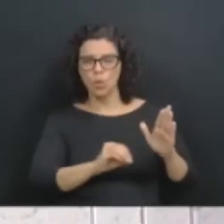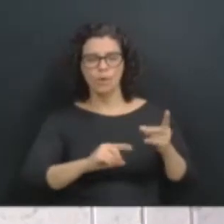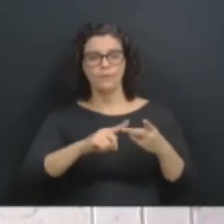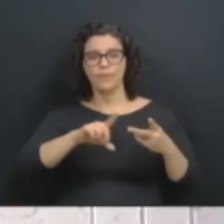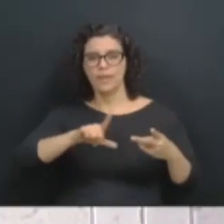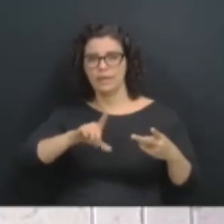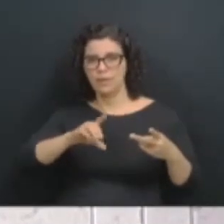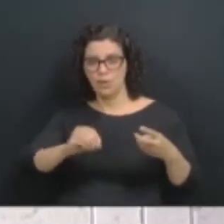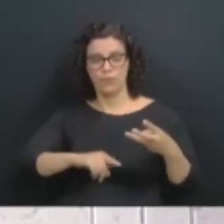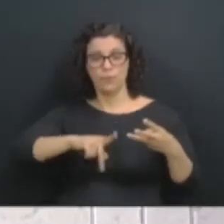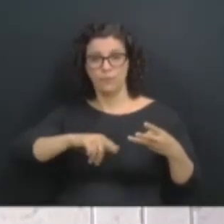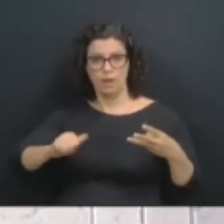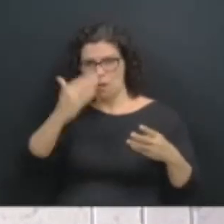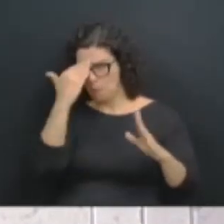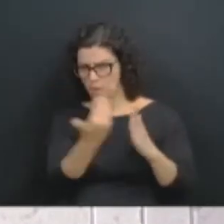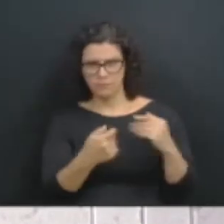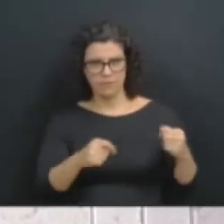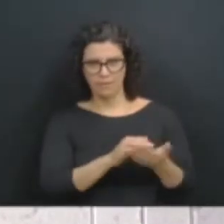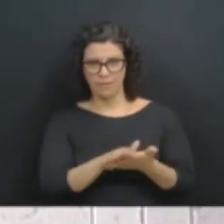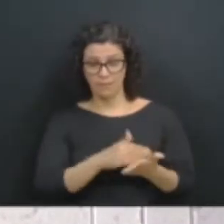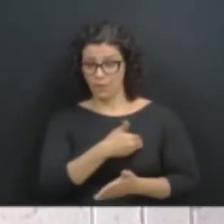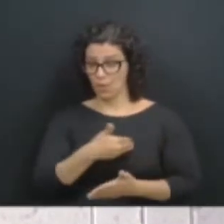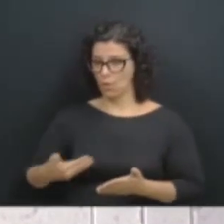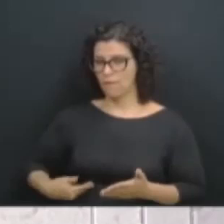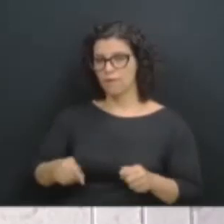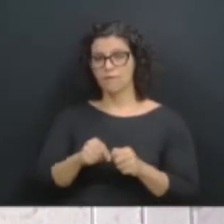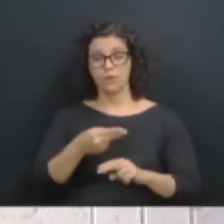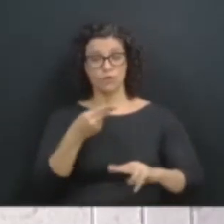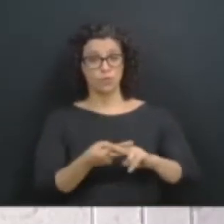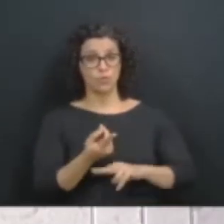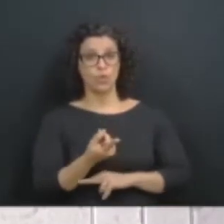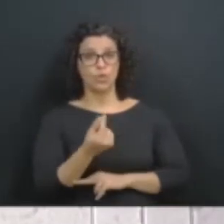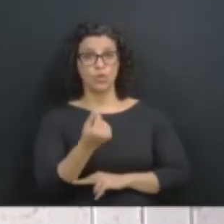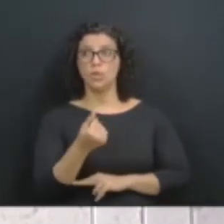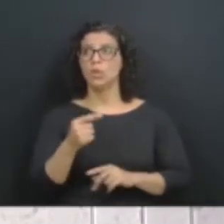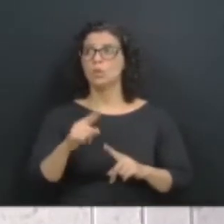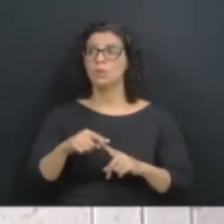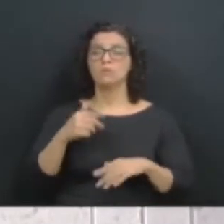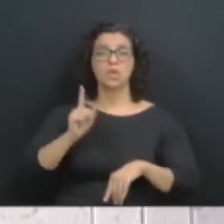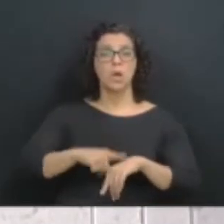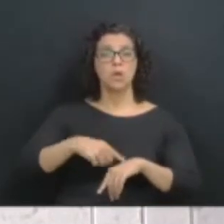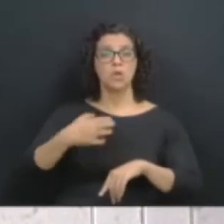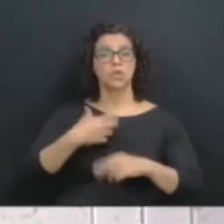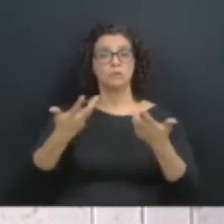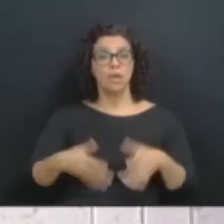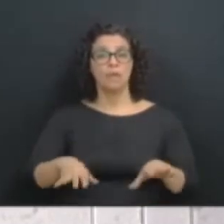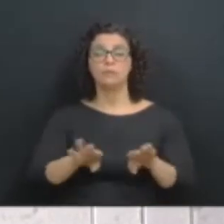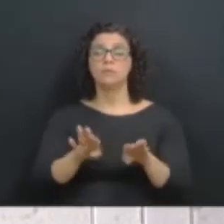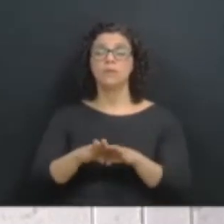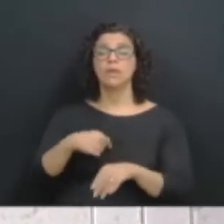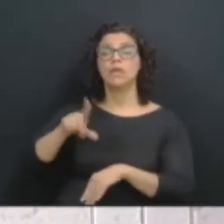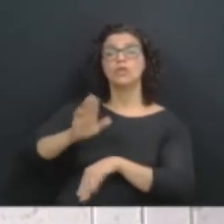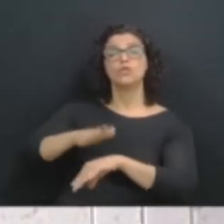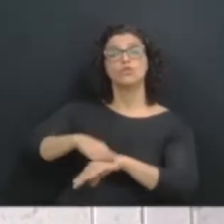no PPA. Ou seja, o governo usou esse dinheiro para quem quis, da forma que bem quis.